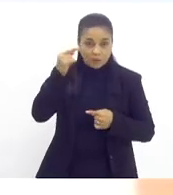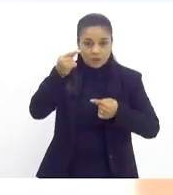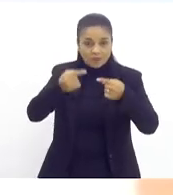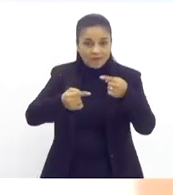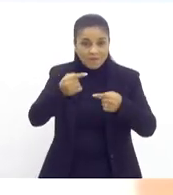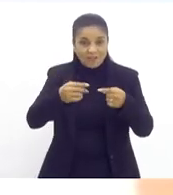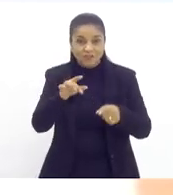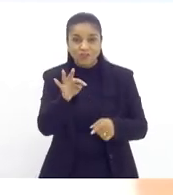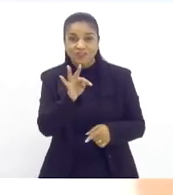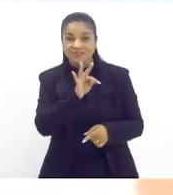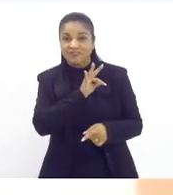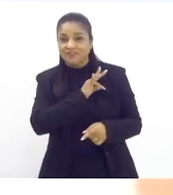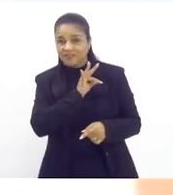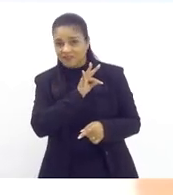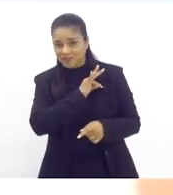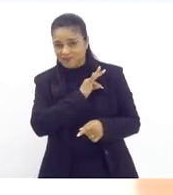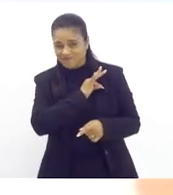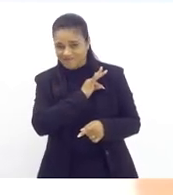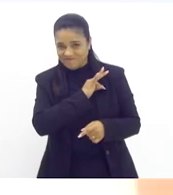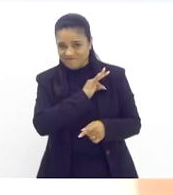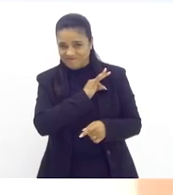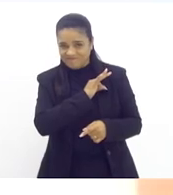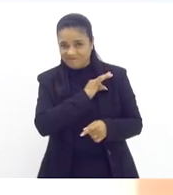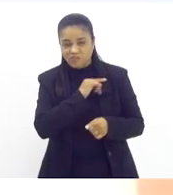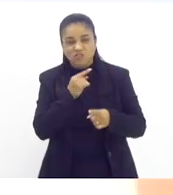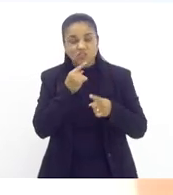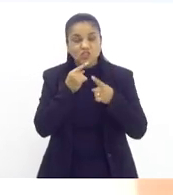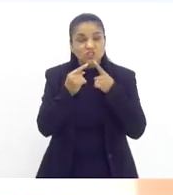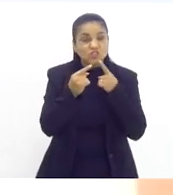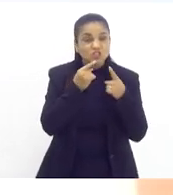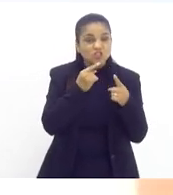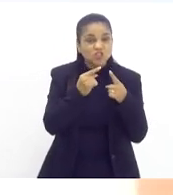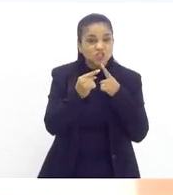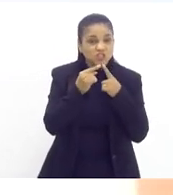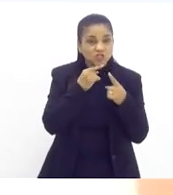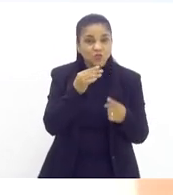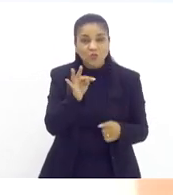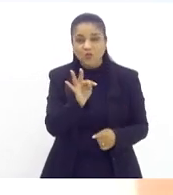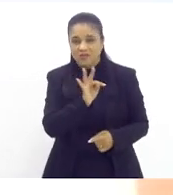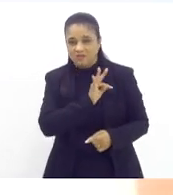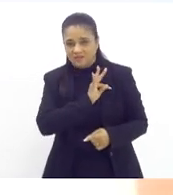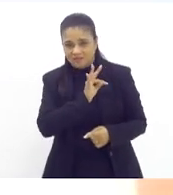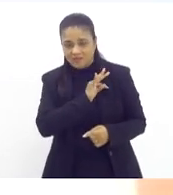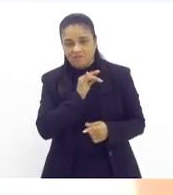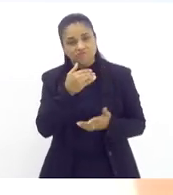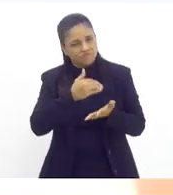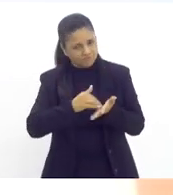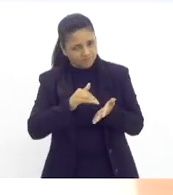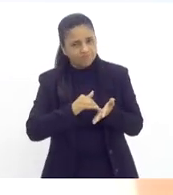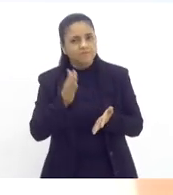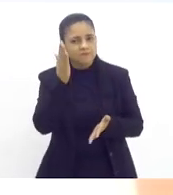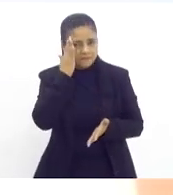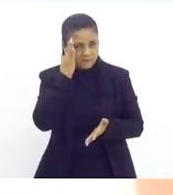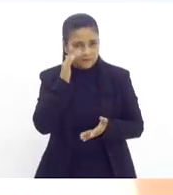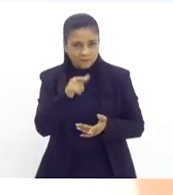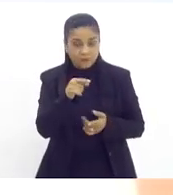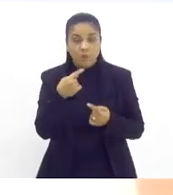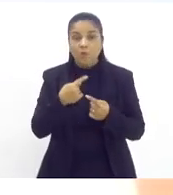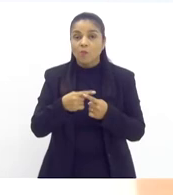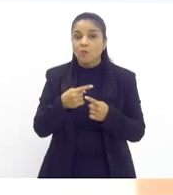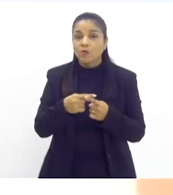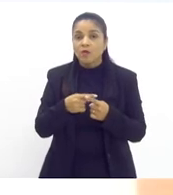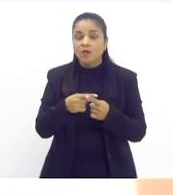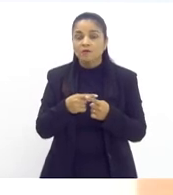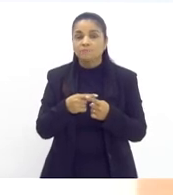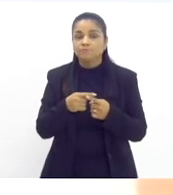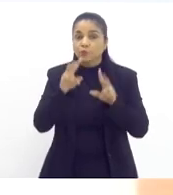técnico. E o debate técnico é muito importante, secretário, o senhor sabe muito bem disso, considerando justamente a